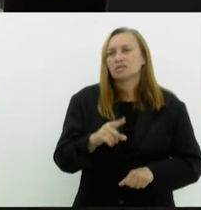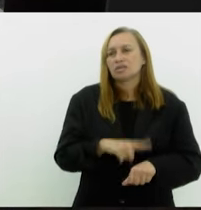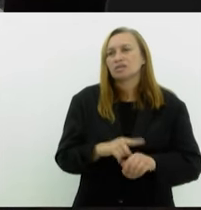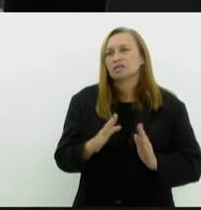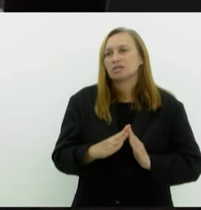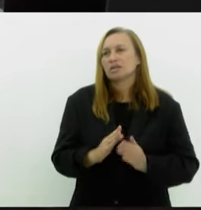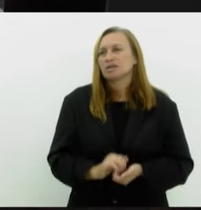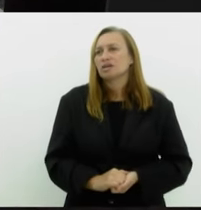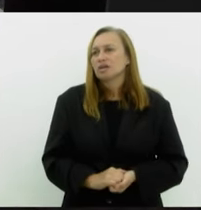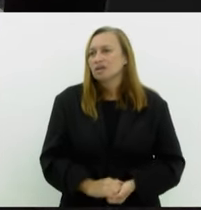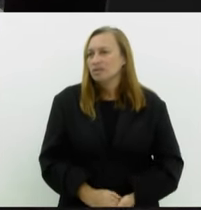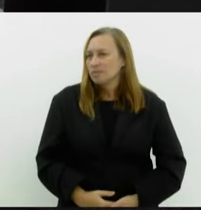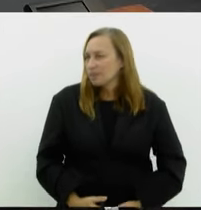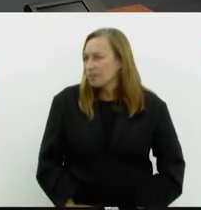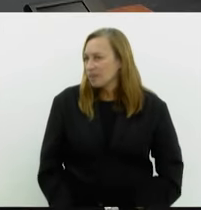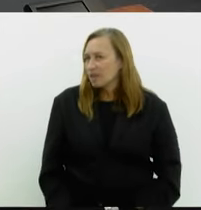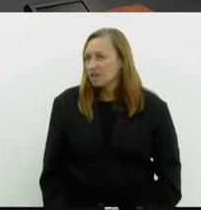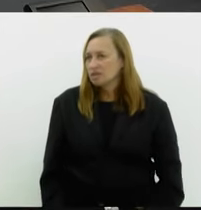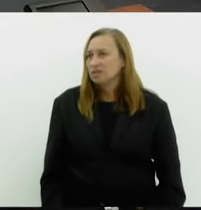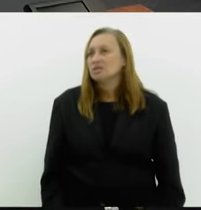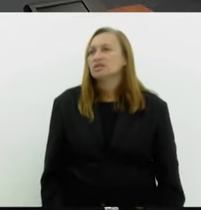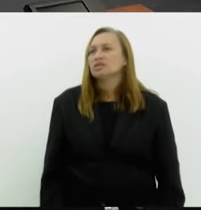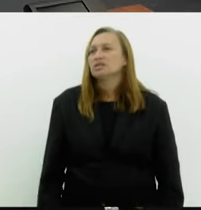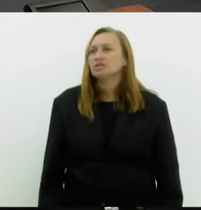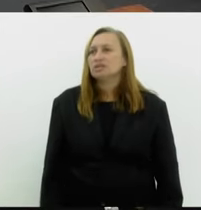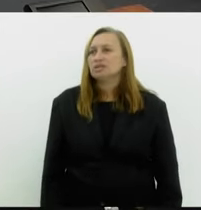no tempo regimental.